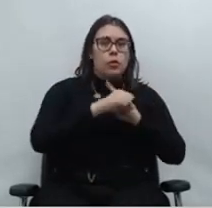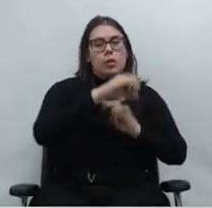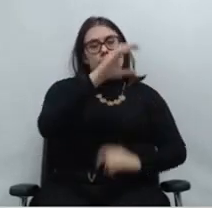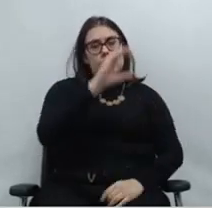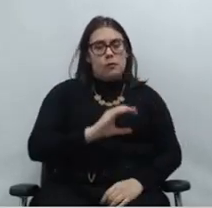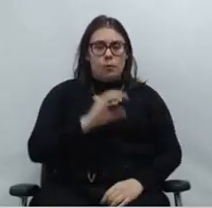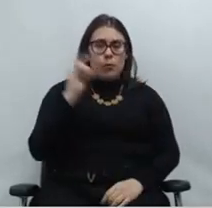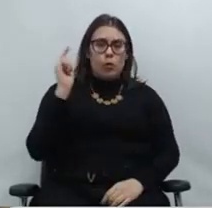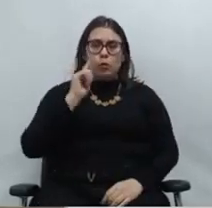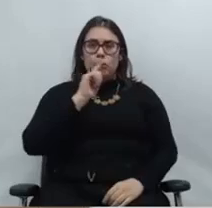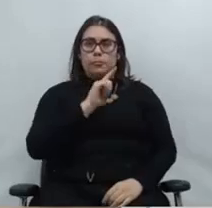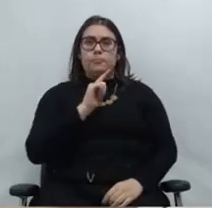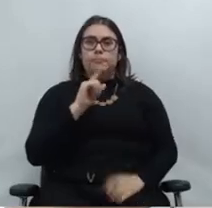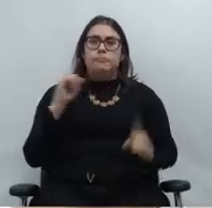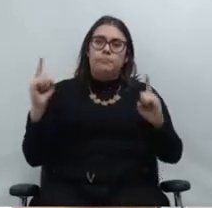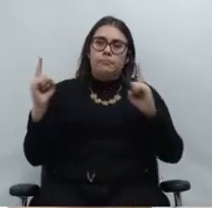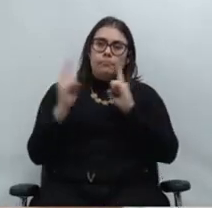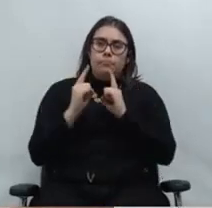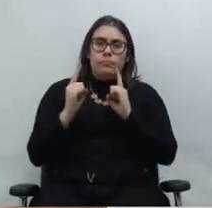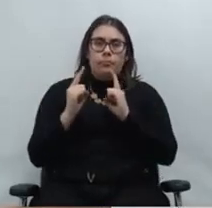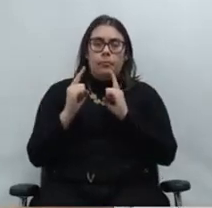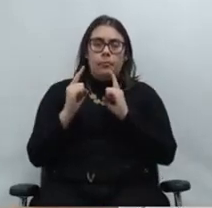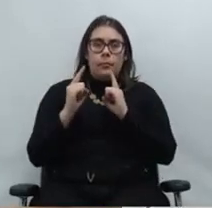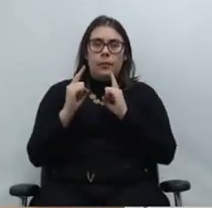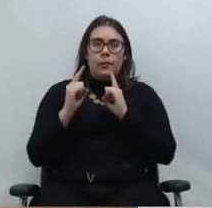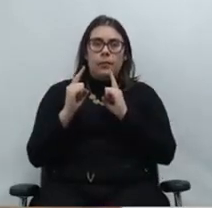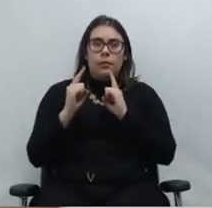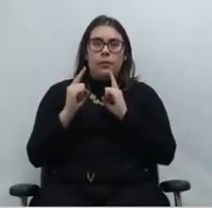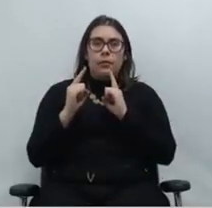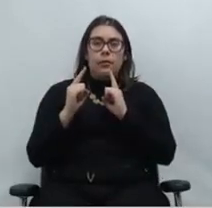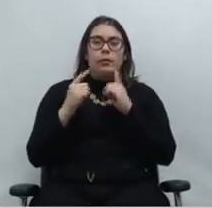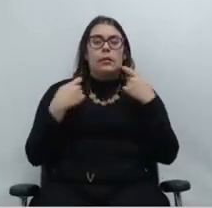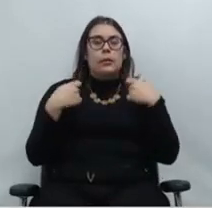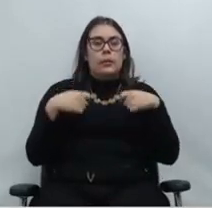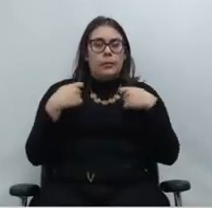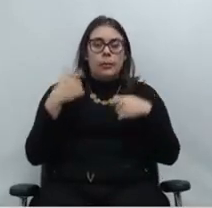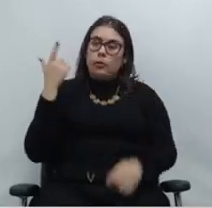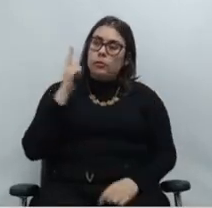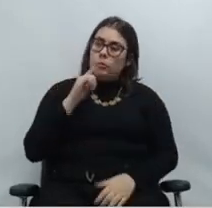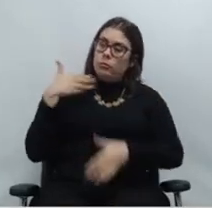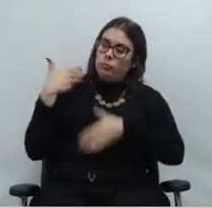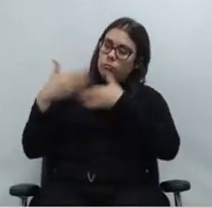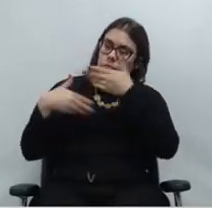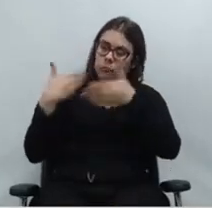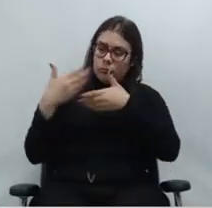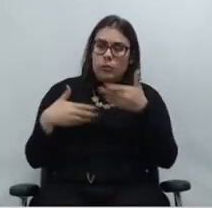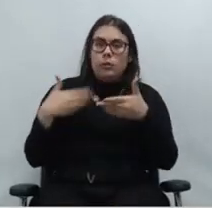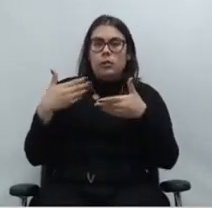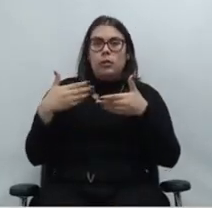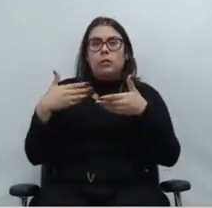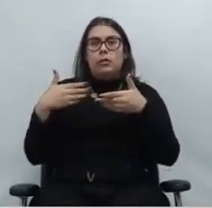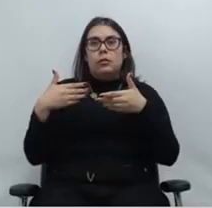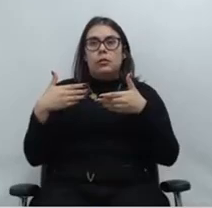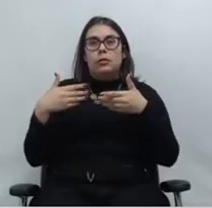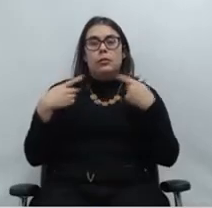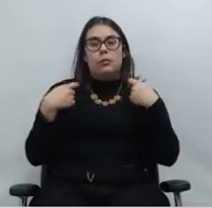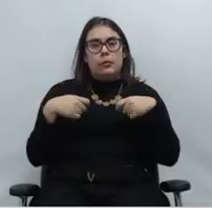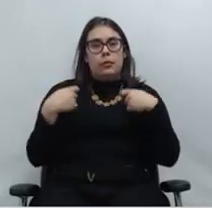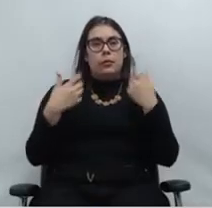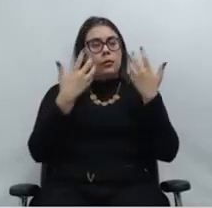as principais demandas que afetam a população usuária. Tais atividades, elas têm o potencial de sensibilizar os profissionais da instituição